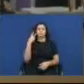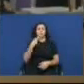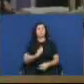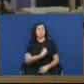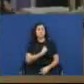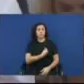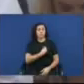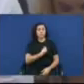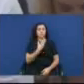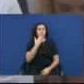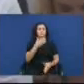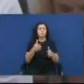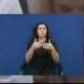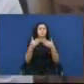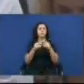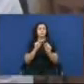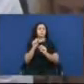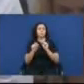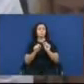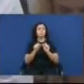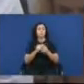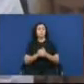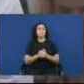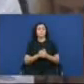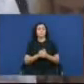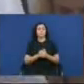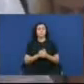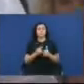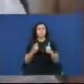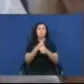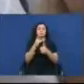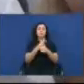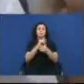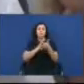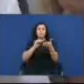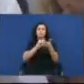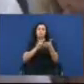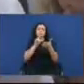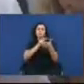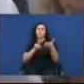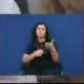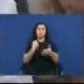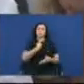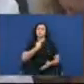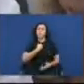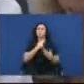requerimento solicitando que o primeiro secretário leia o número e o